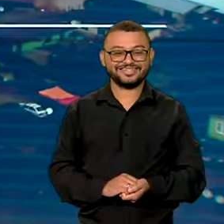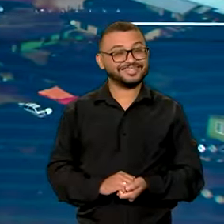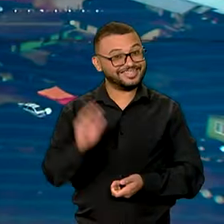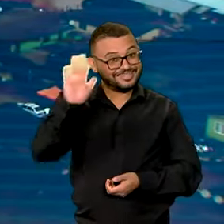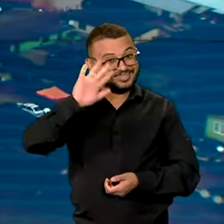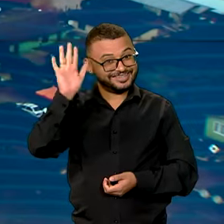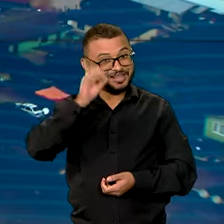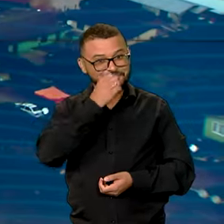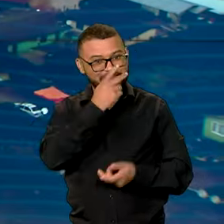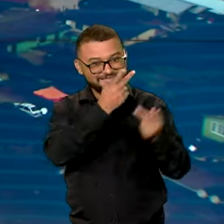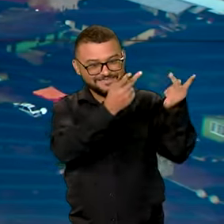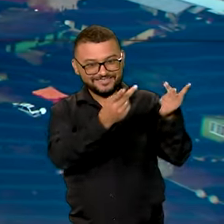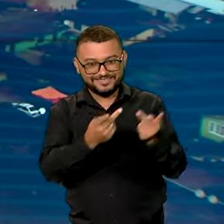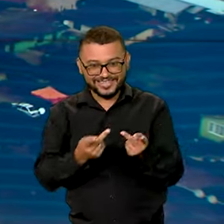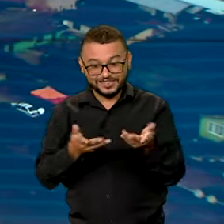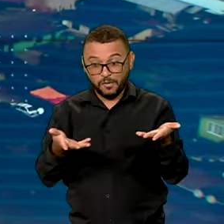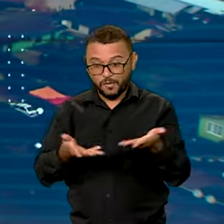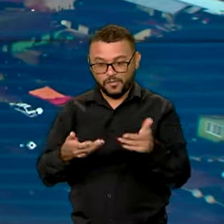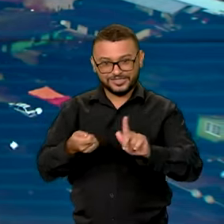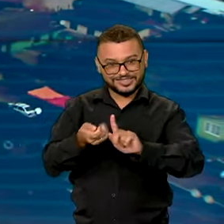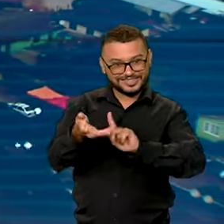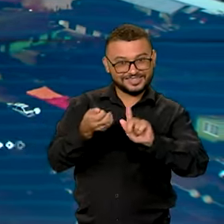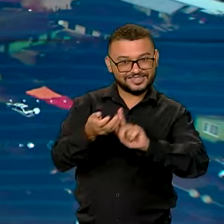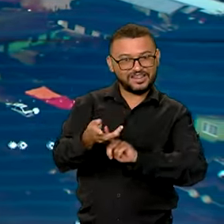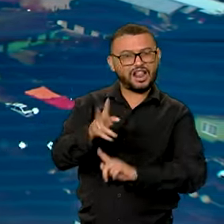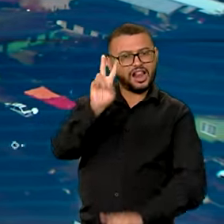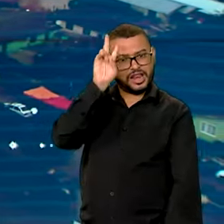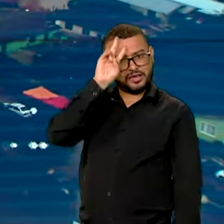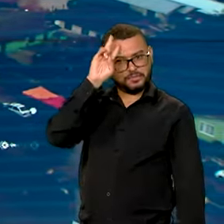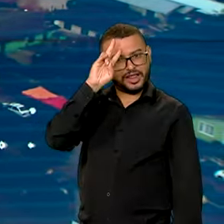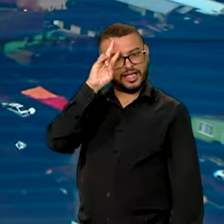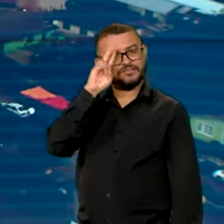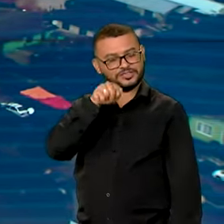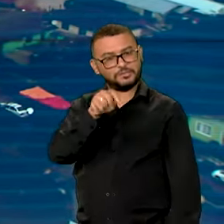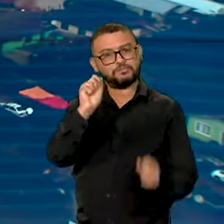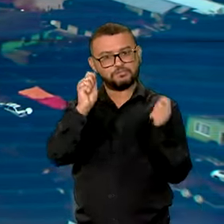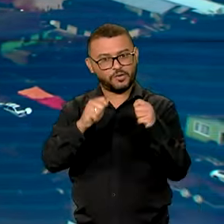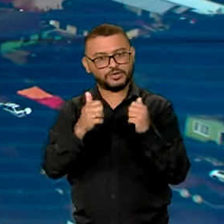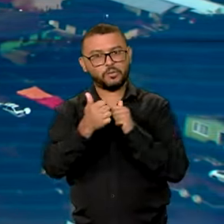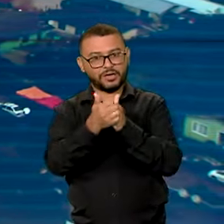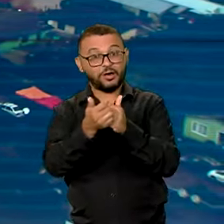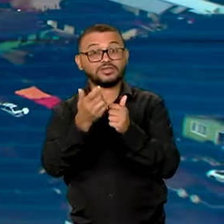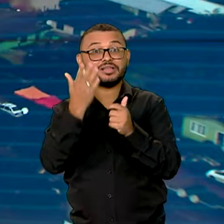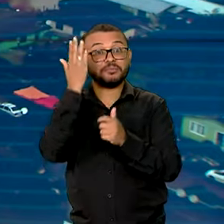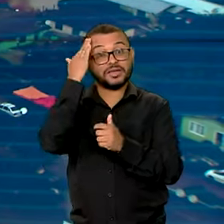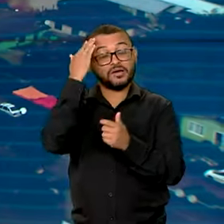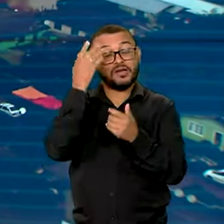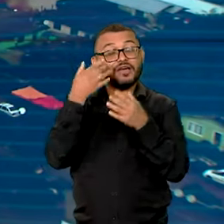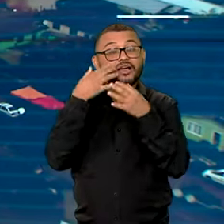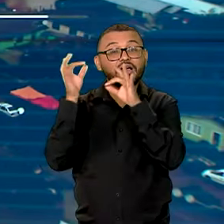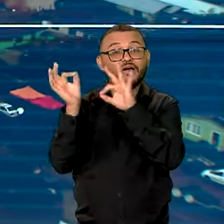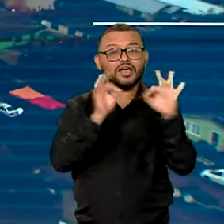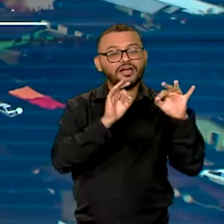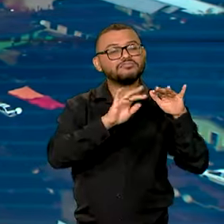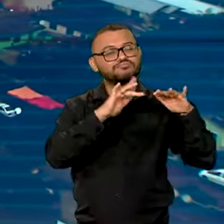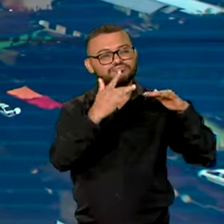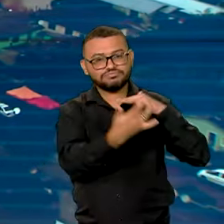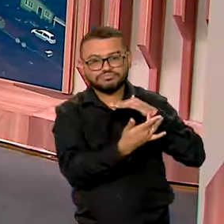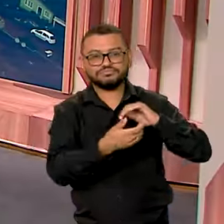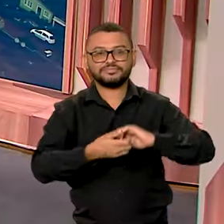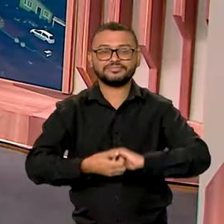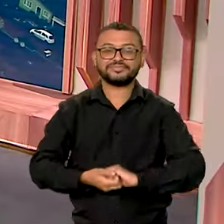Olá, seja muito bem-vindo ao canal GOV. Lembrando que você pode nos acompanhar também ao vivo pelas redes sociais.